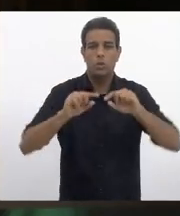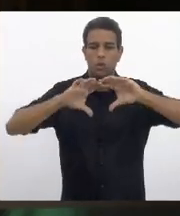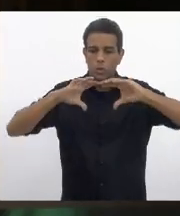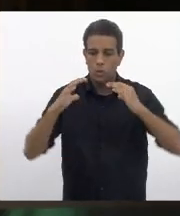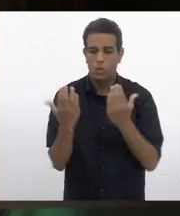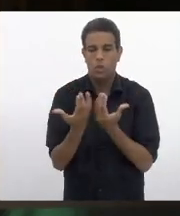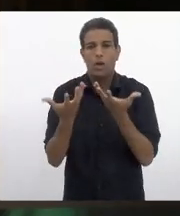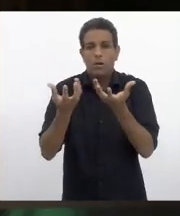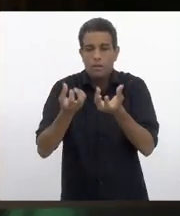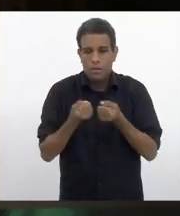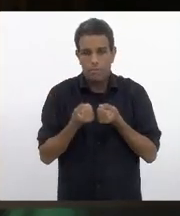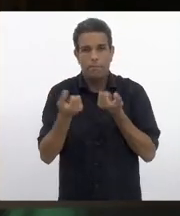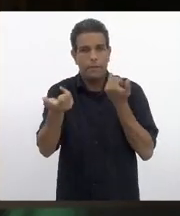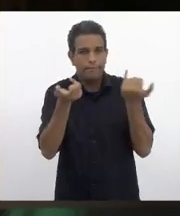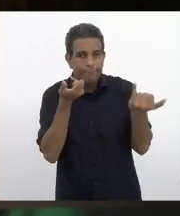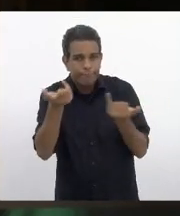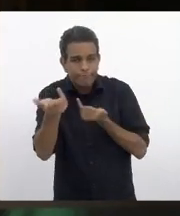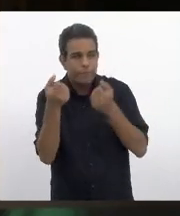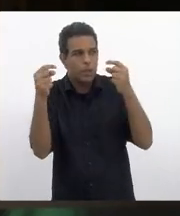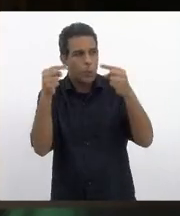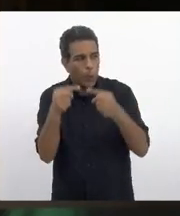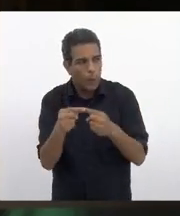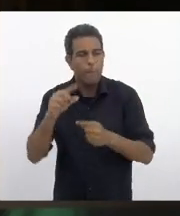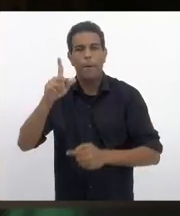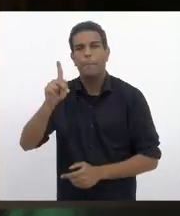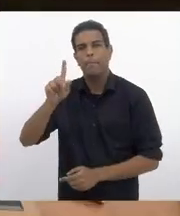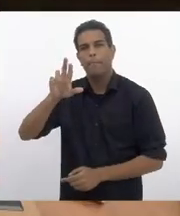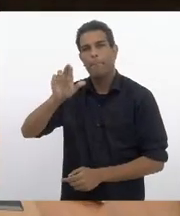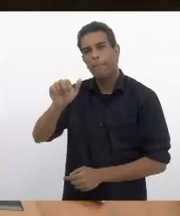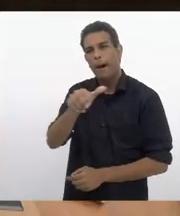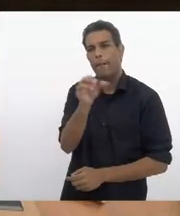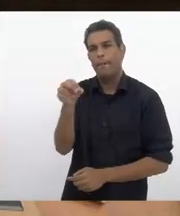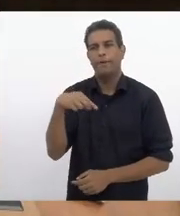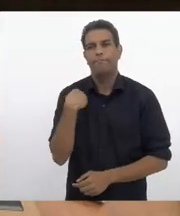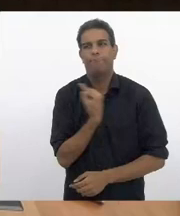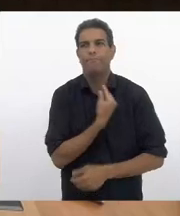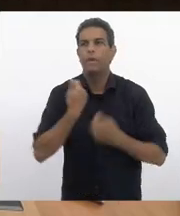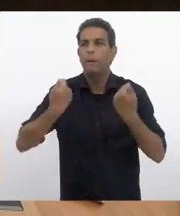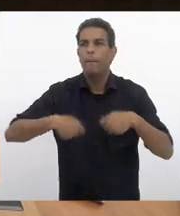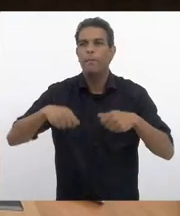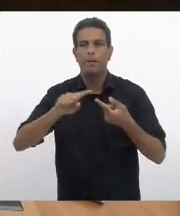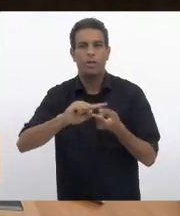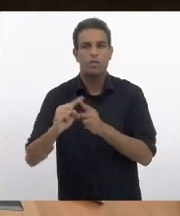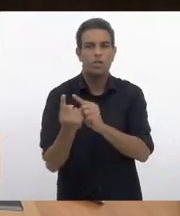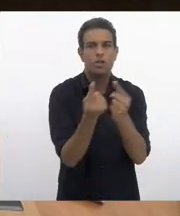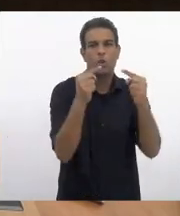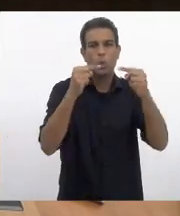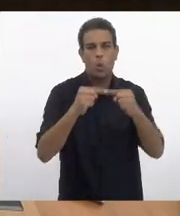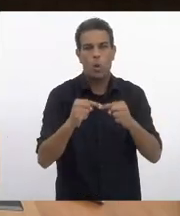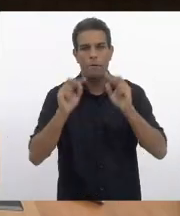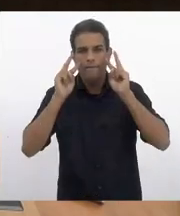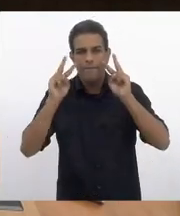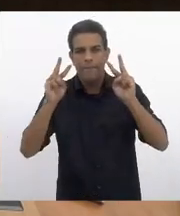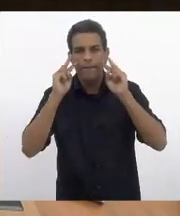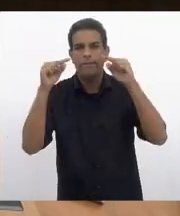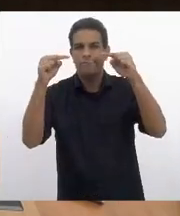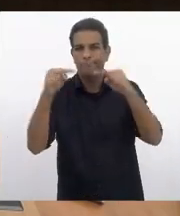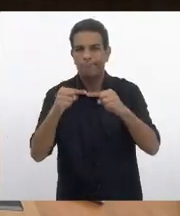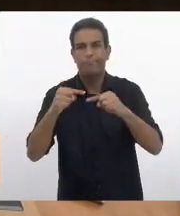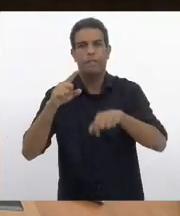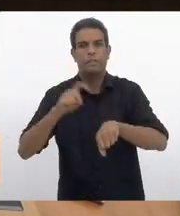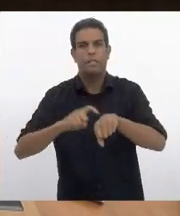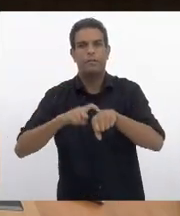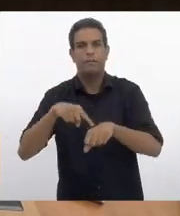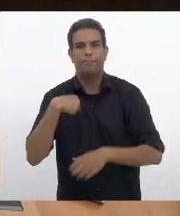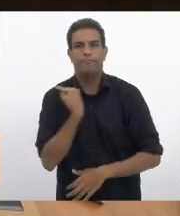Figueiredo receber os natas das praças lá e debatermos, é isso que nós precisamos, é diálogo. Coisa que eu não via na época que